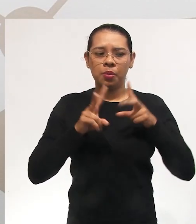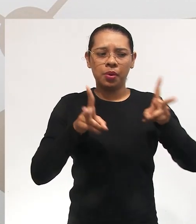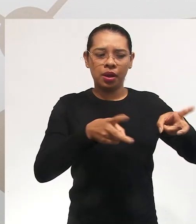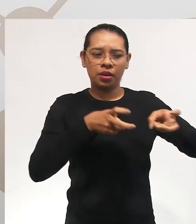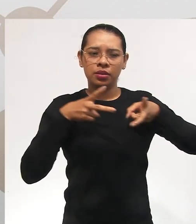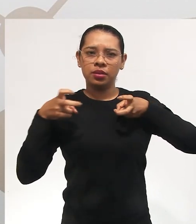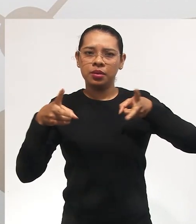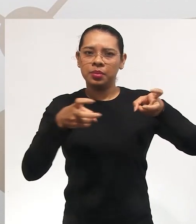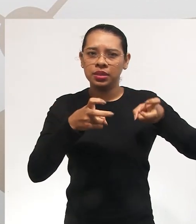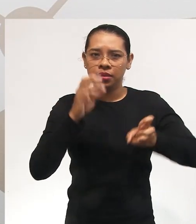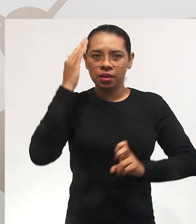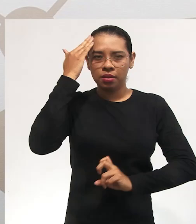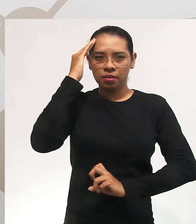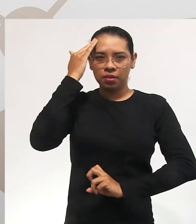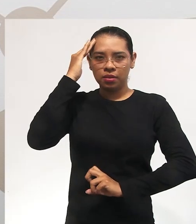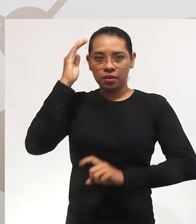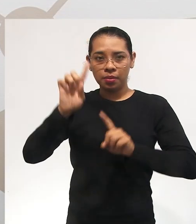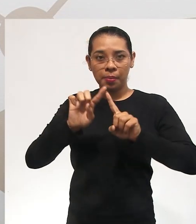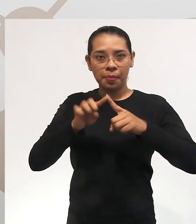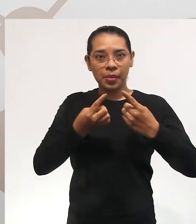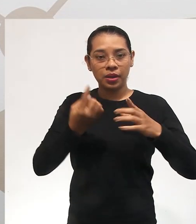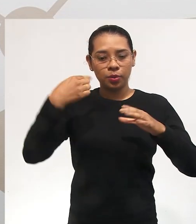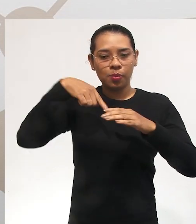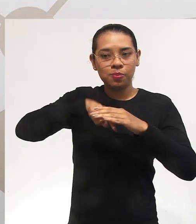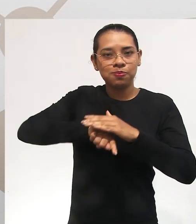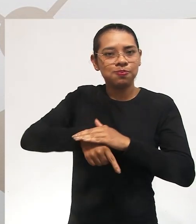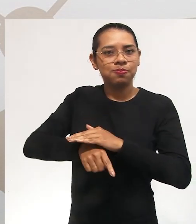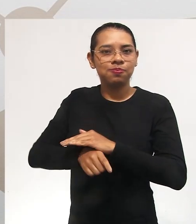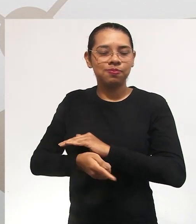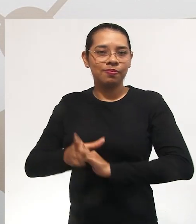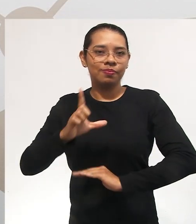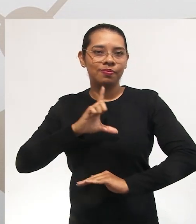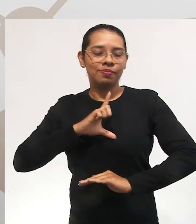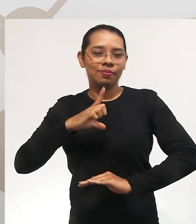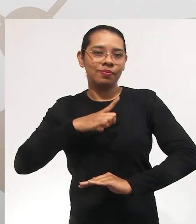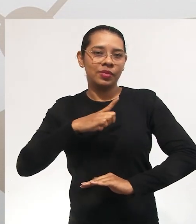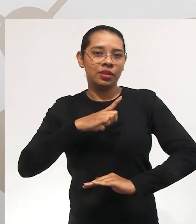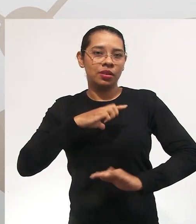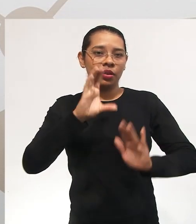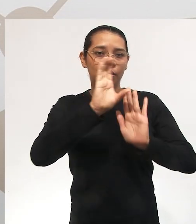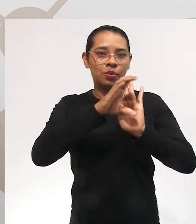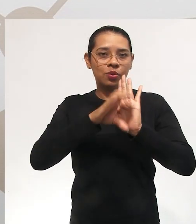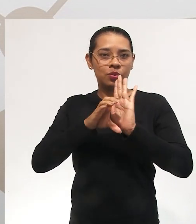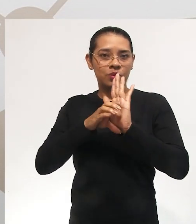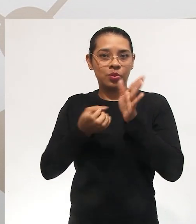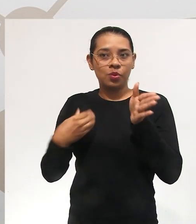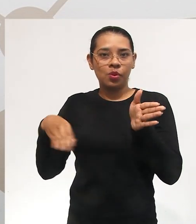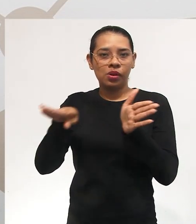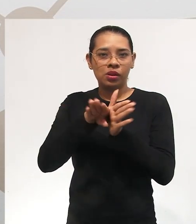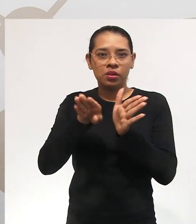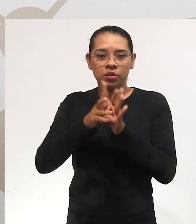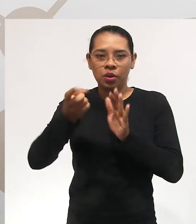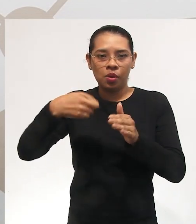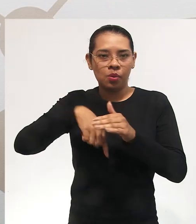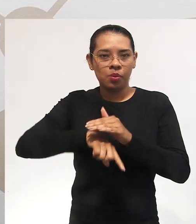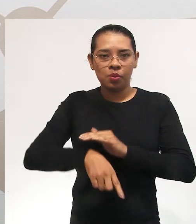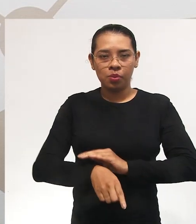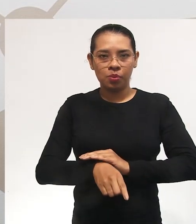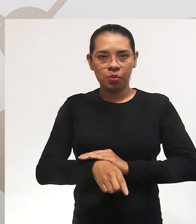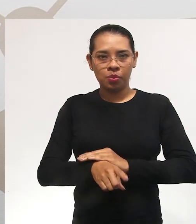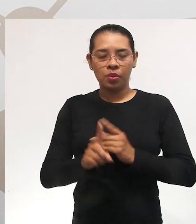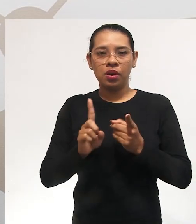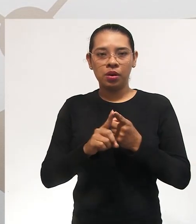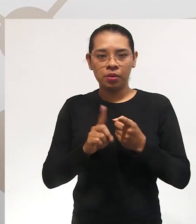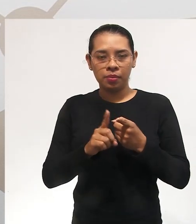diria, de identificar a informação, mas ele vai aprofundando. Há conteúdos que eles chegam no nível da avaliação, o